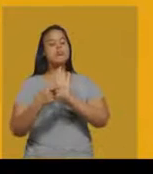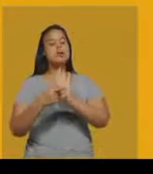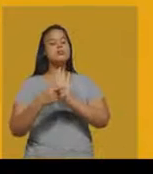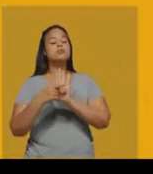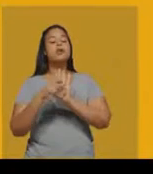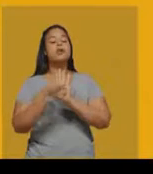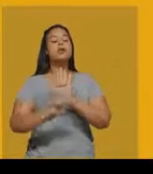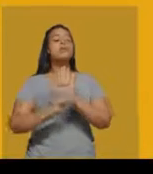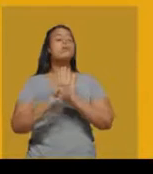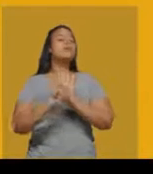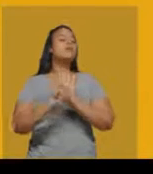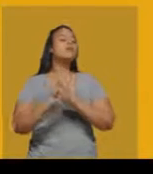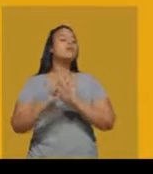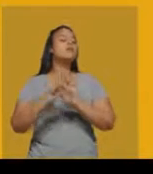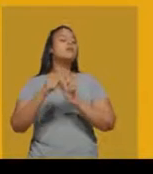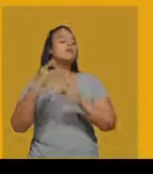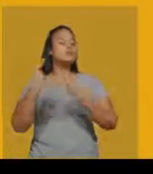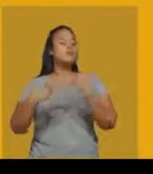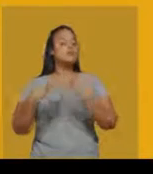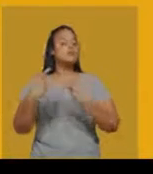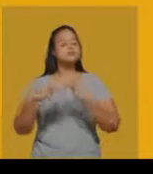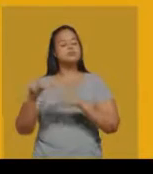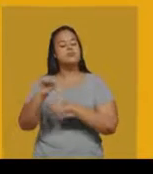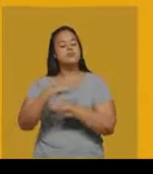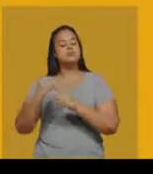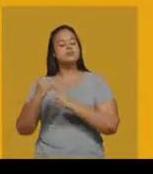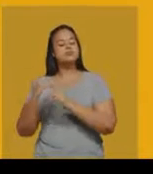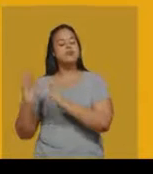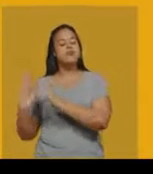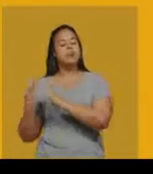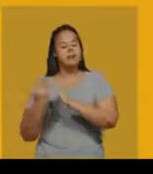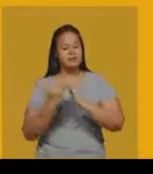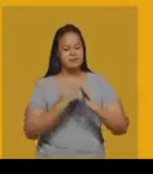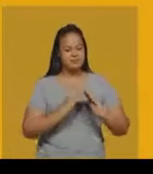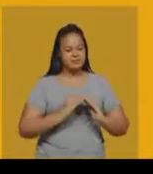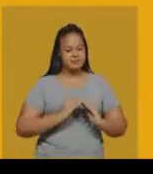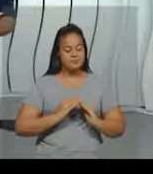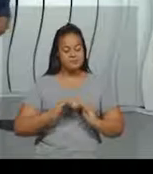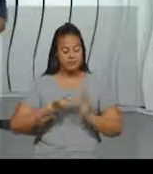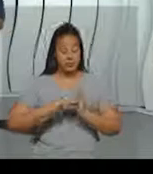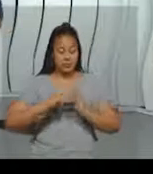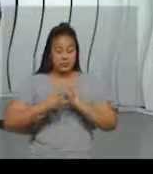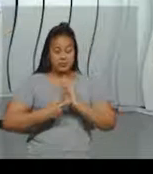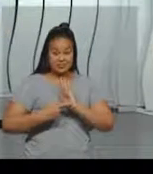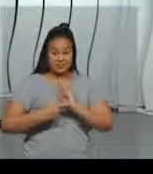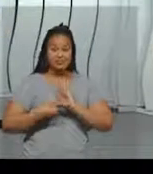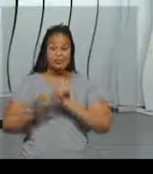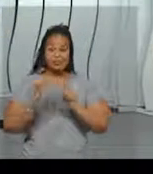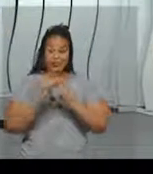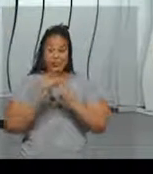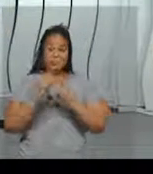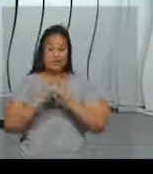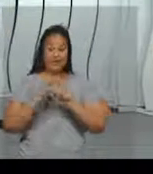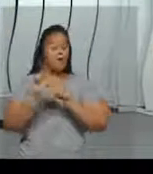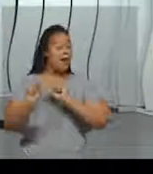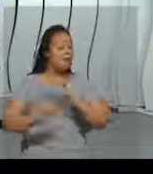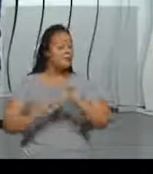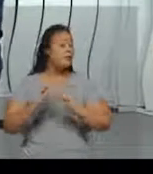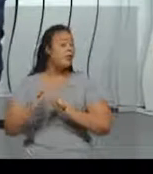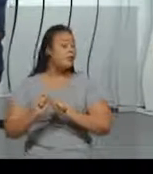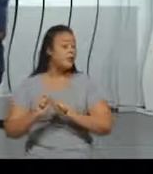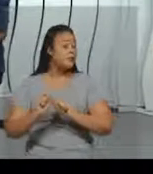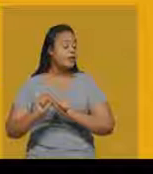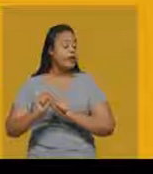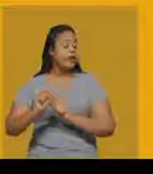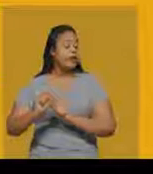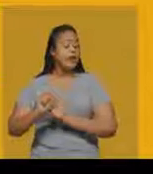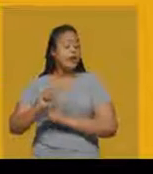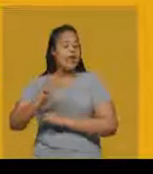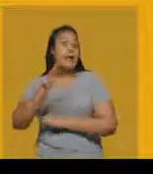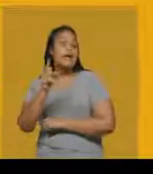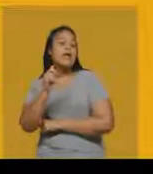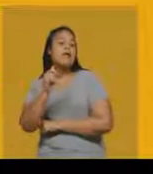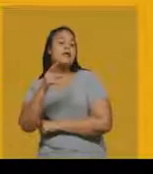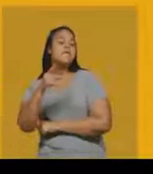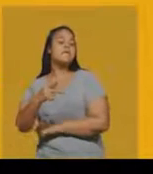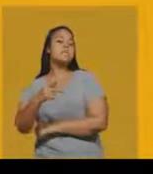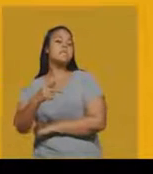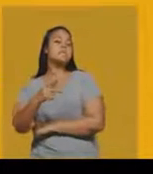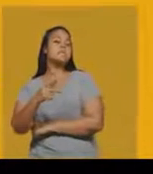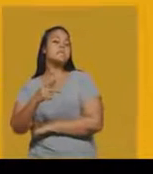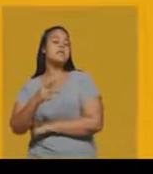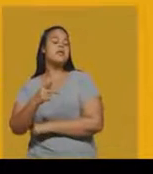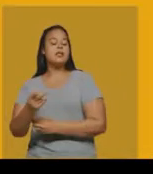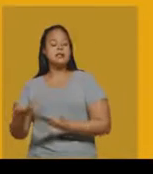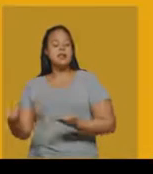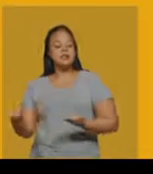políticas, sociais das favelas. E aí, o significado dessa palavra vai dizer que hip significa